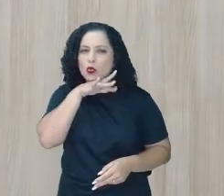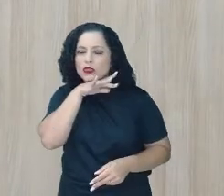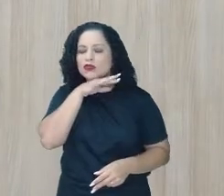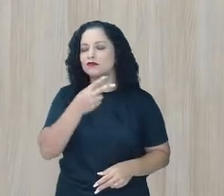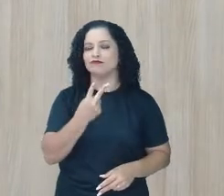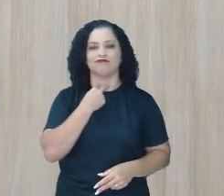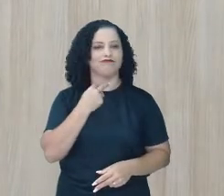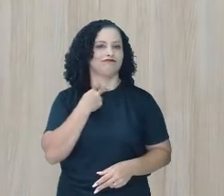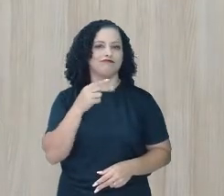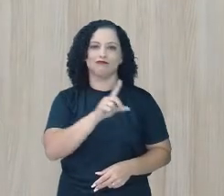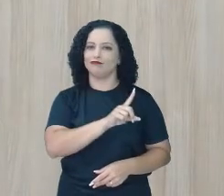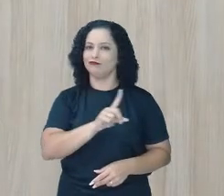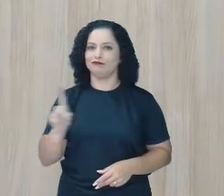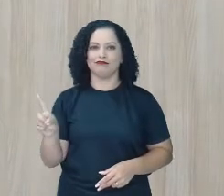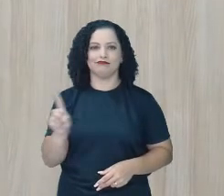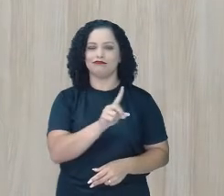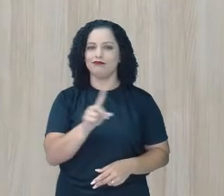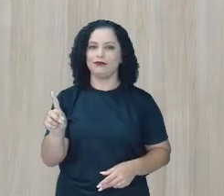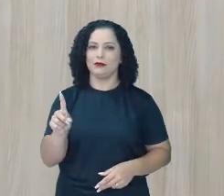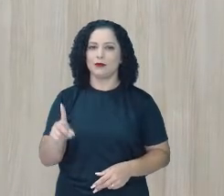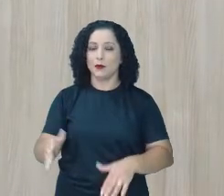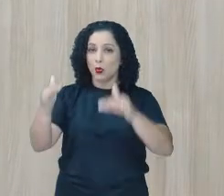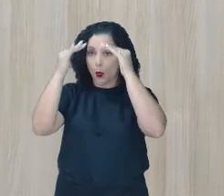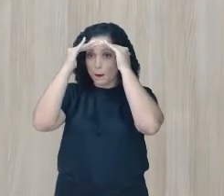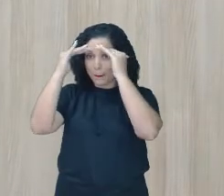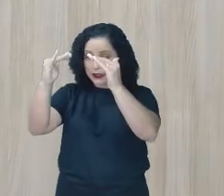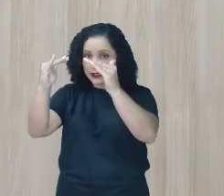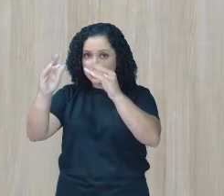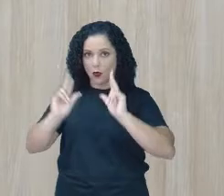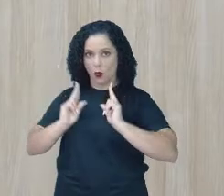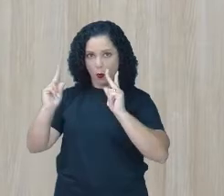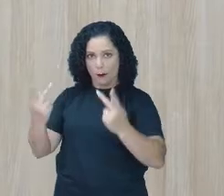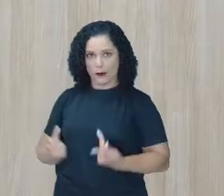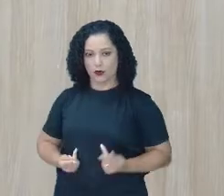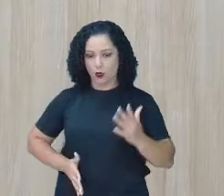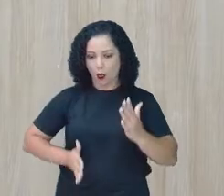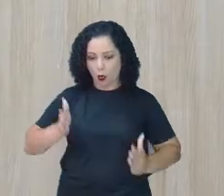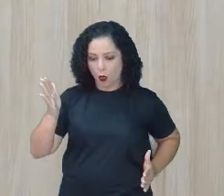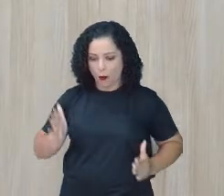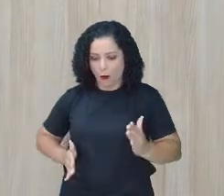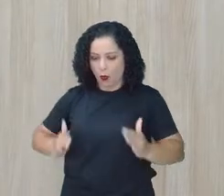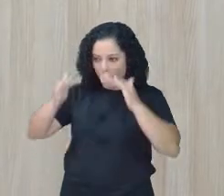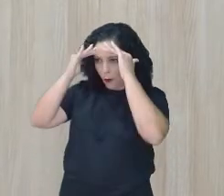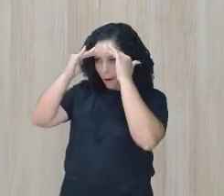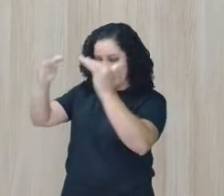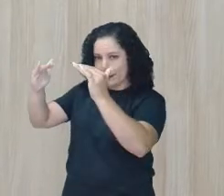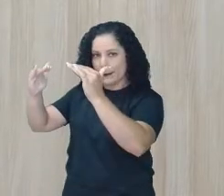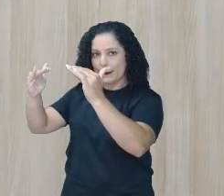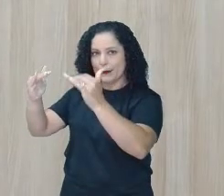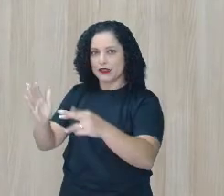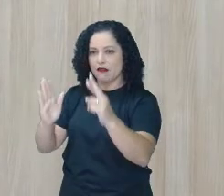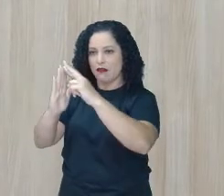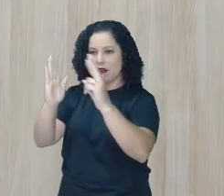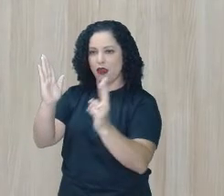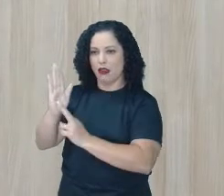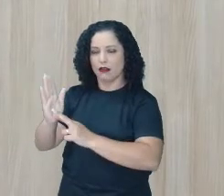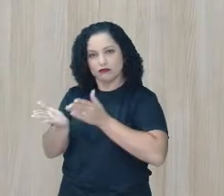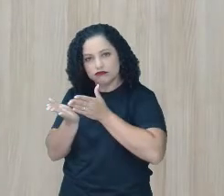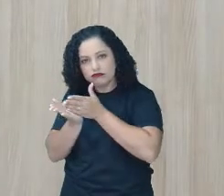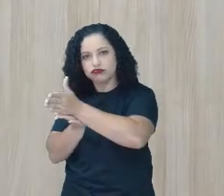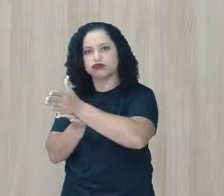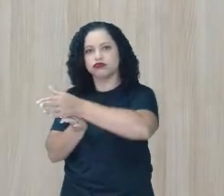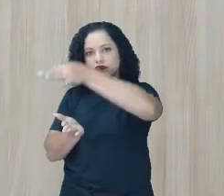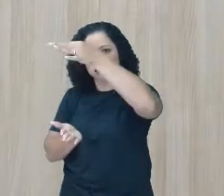obedecer a um humano, a ordem não pode ferir um outro humano, tá certo?